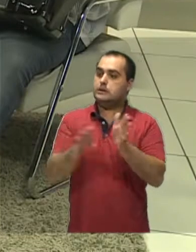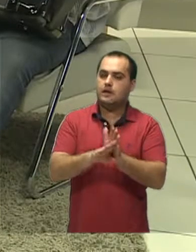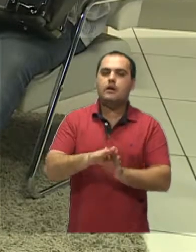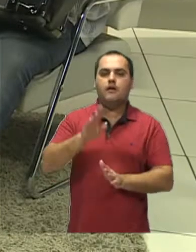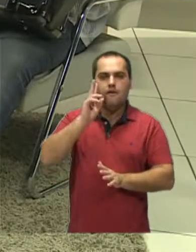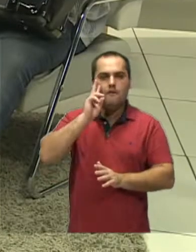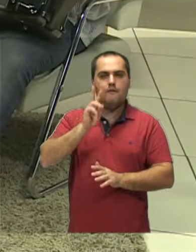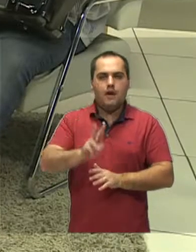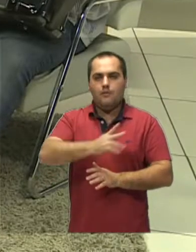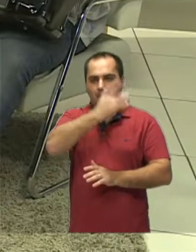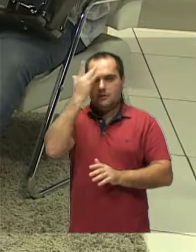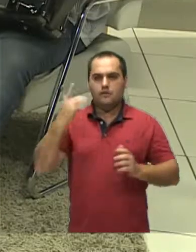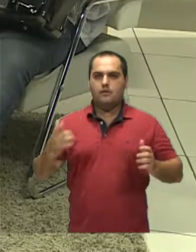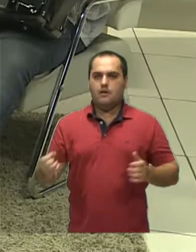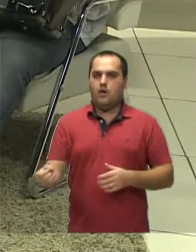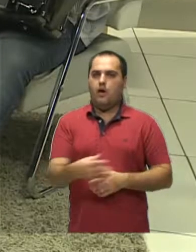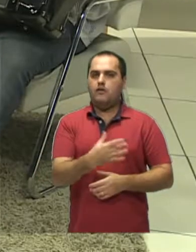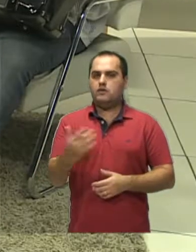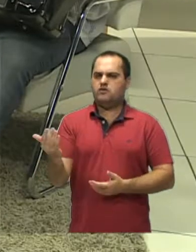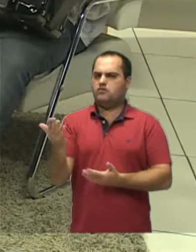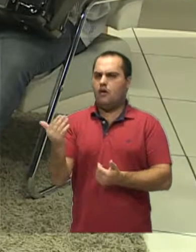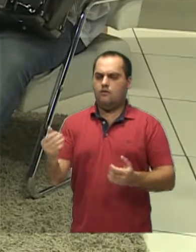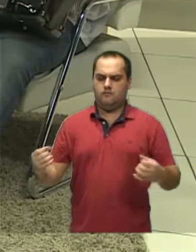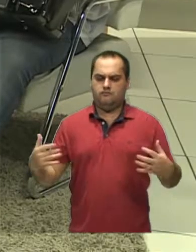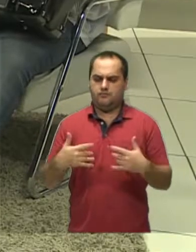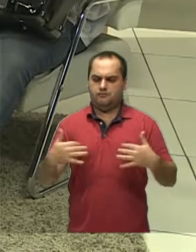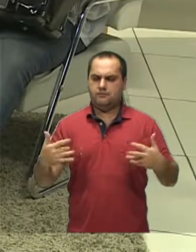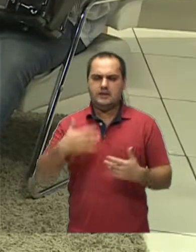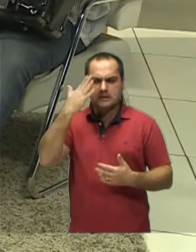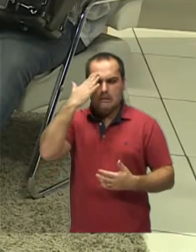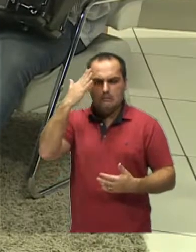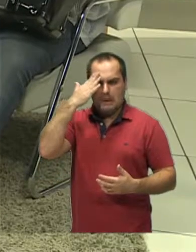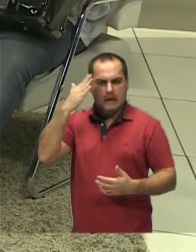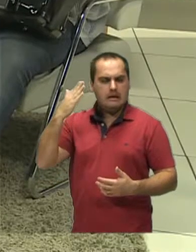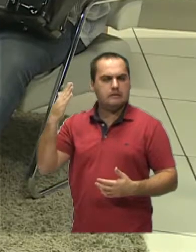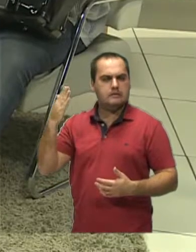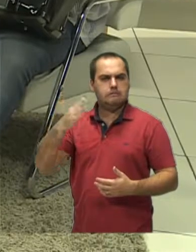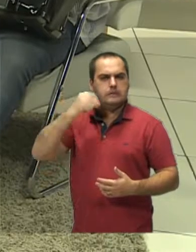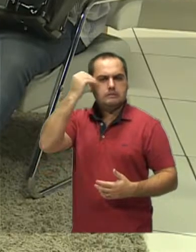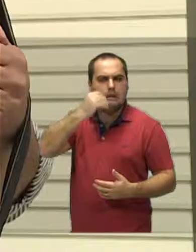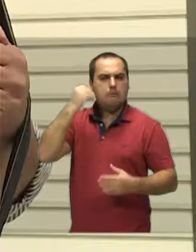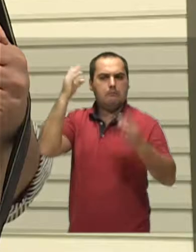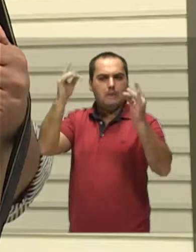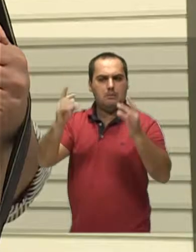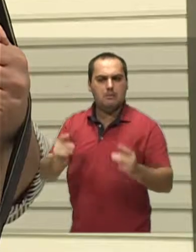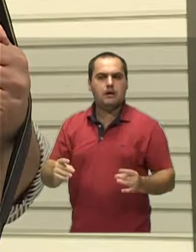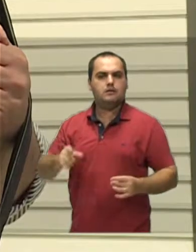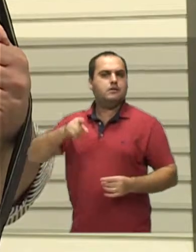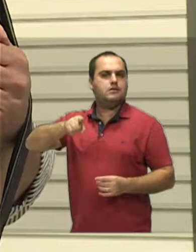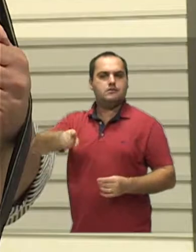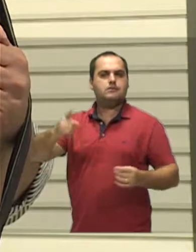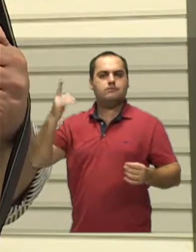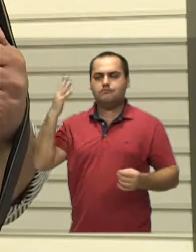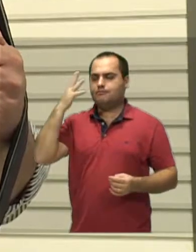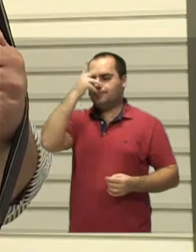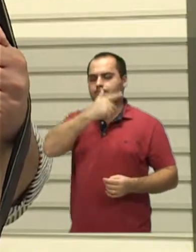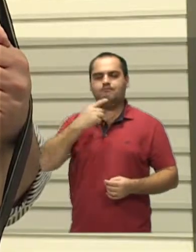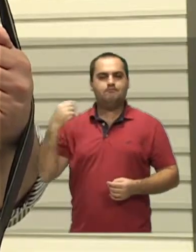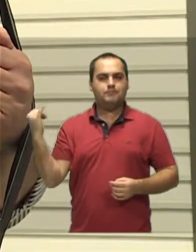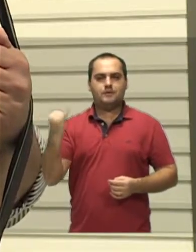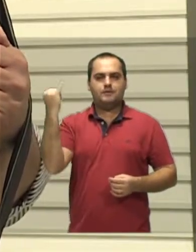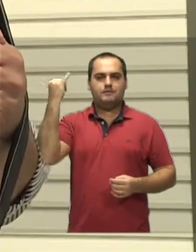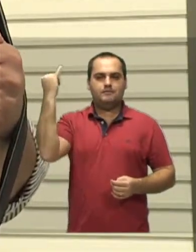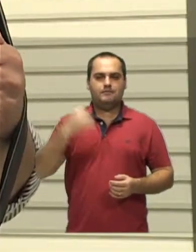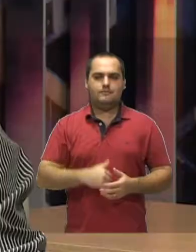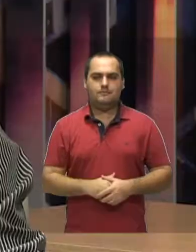molecada nova aí vindo, querendo saber de tudo, esmiuçar, né, o instrumento, e isso pra gente é bonito, é muito importante.